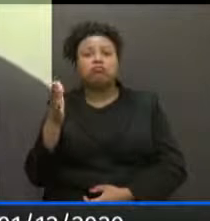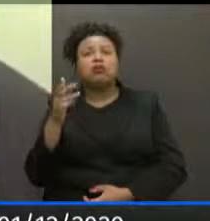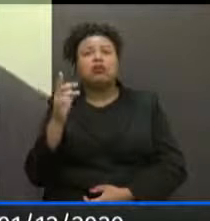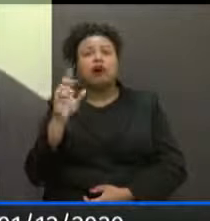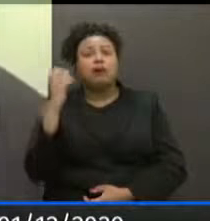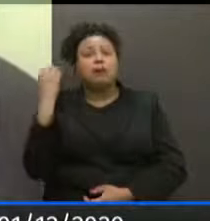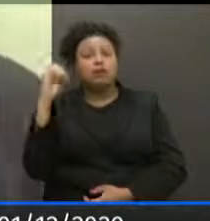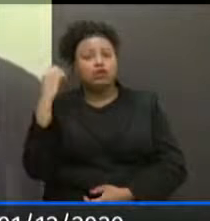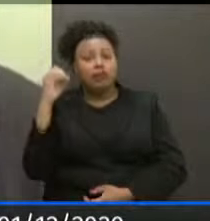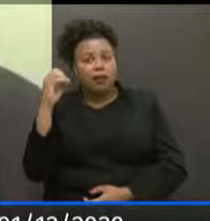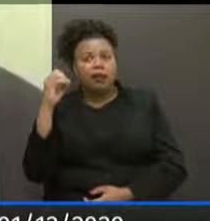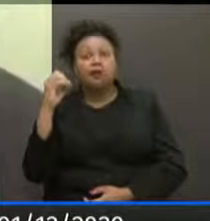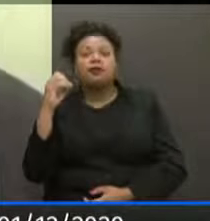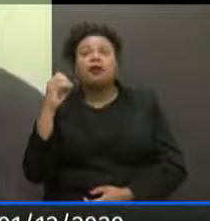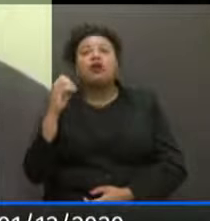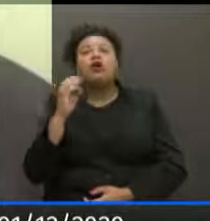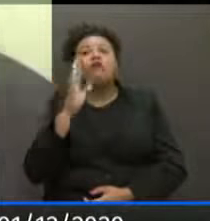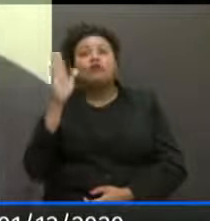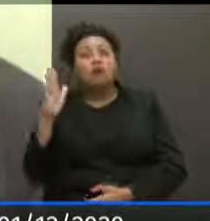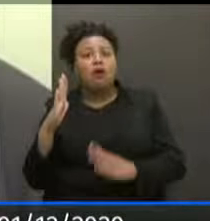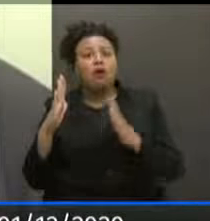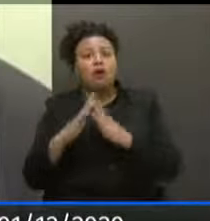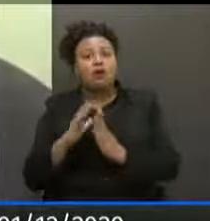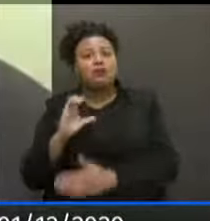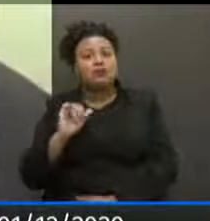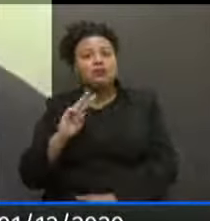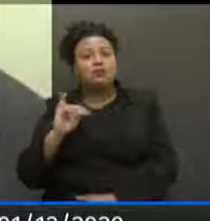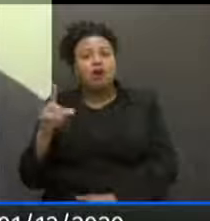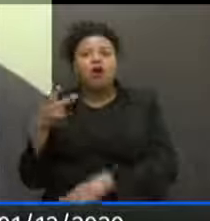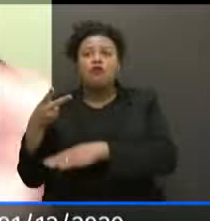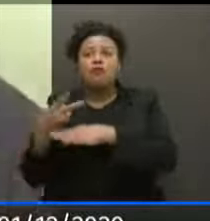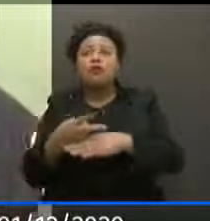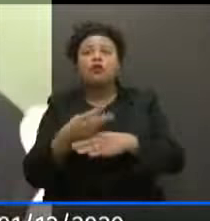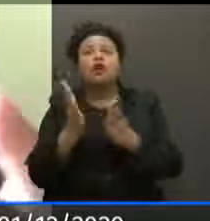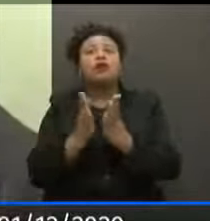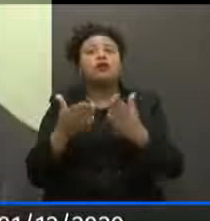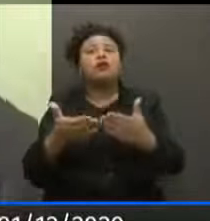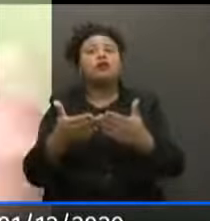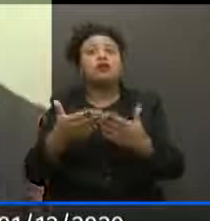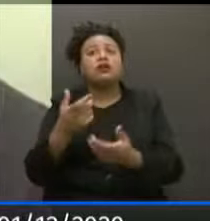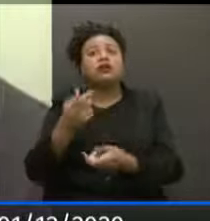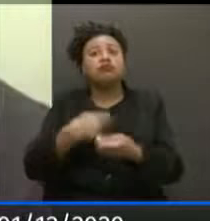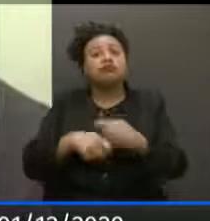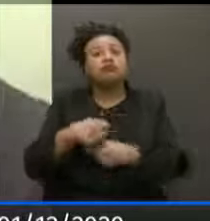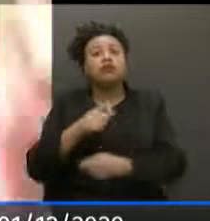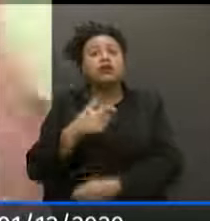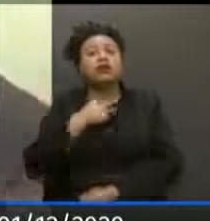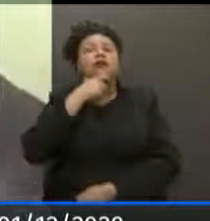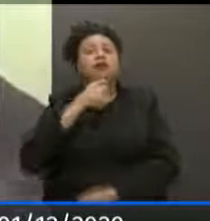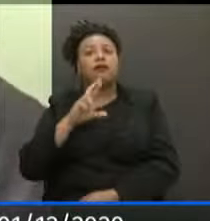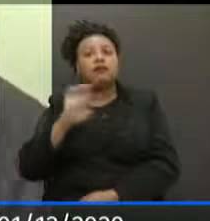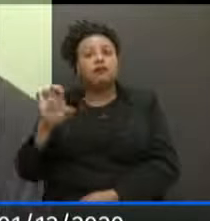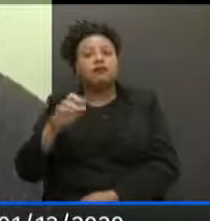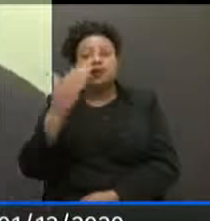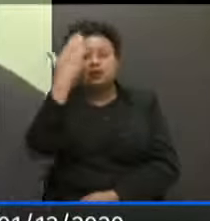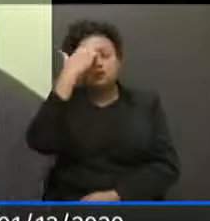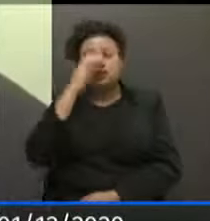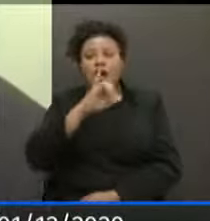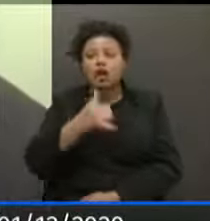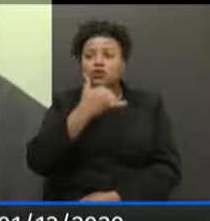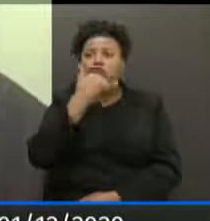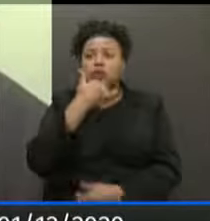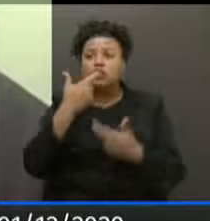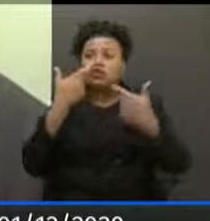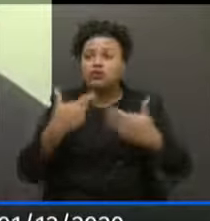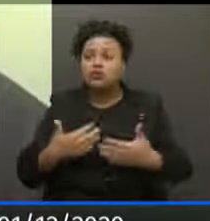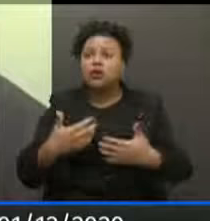Porto Alegre agora em seguida, vou lá na Casa Civil, vou procurar o Comitê de Gestão da Crise para entender a justificativa de mais uma vez a classe